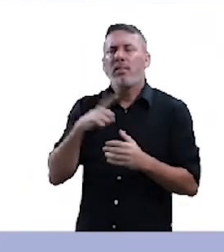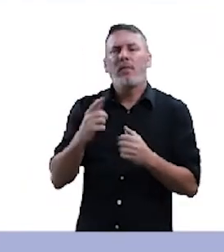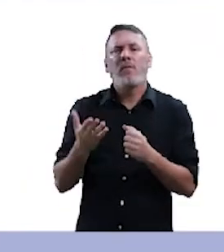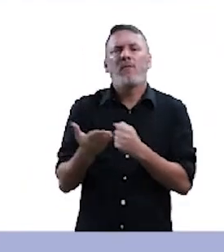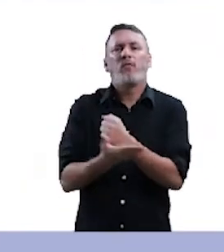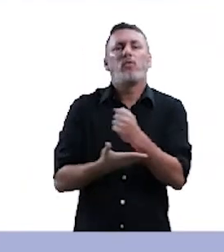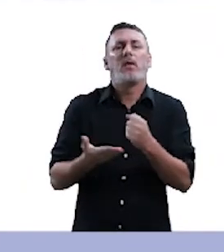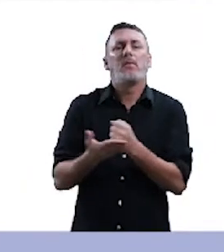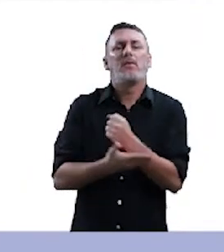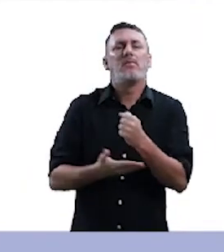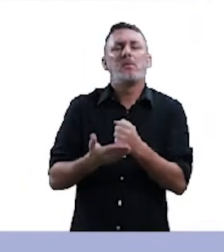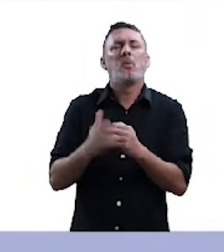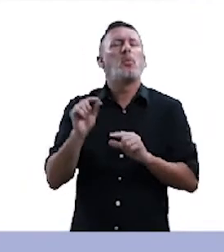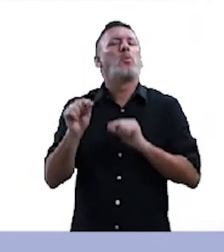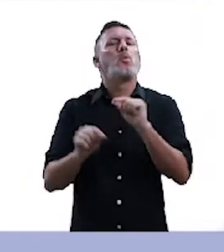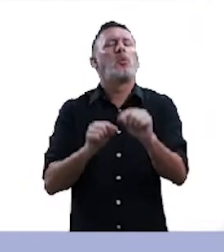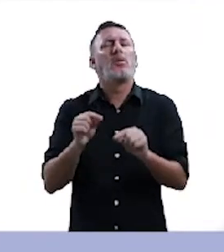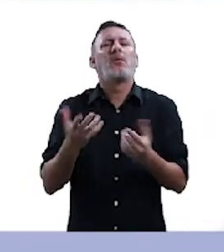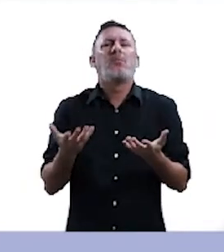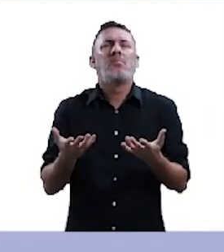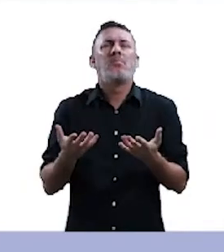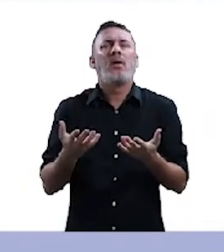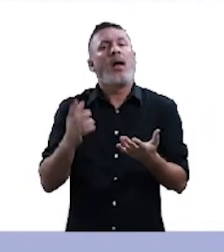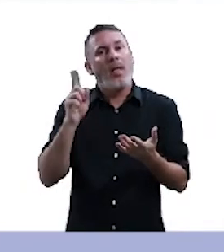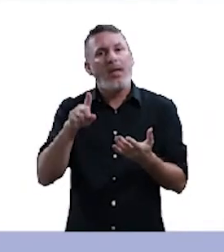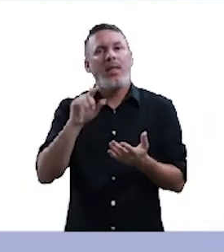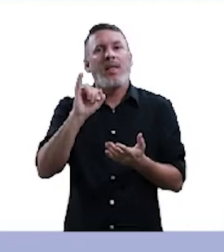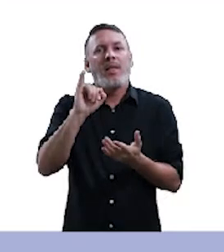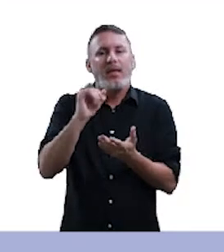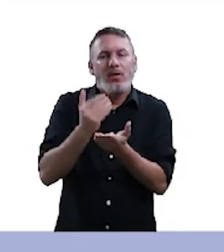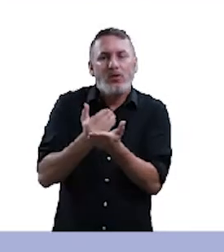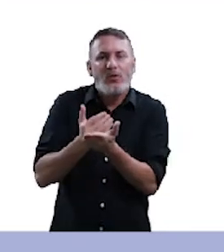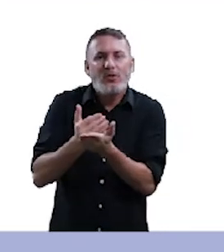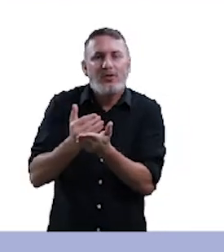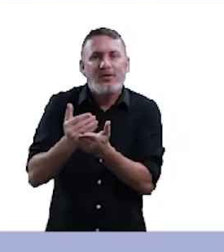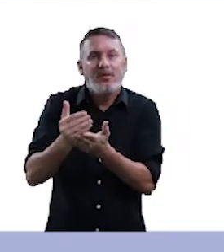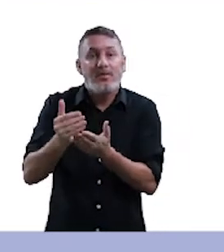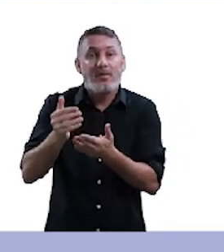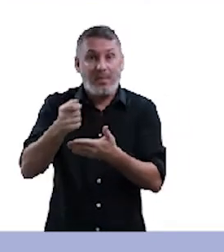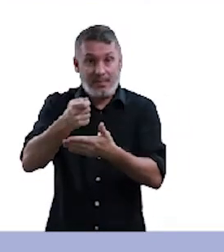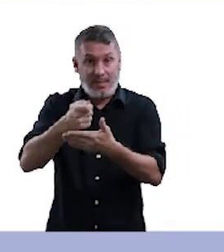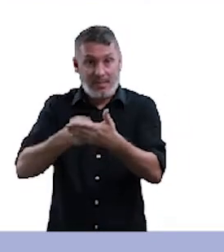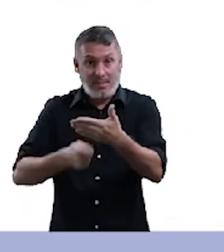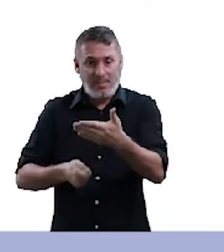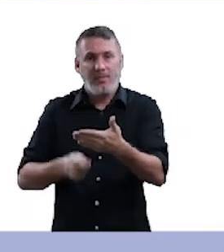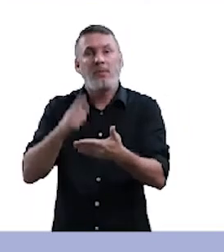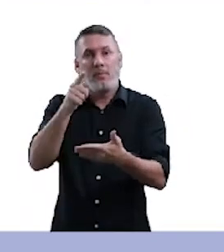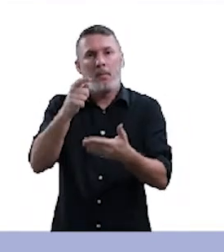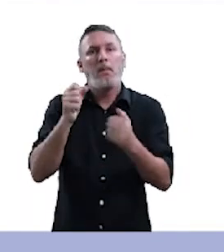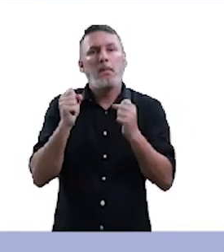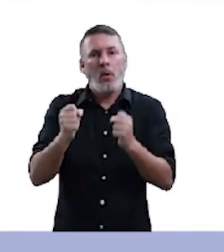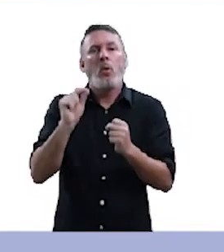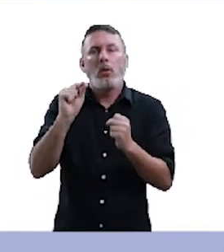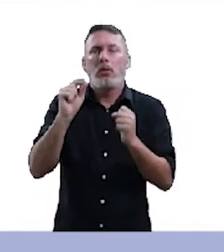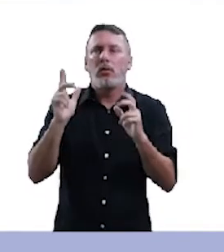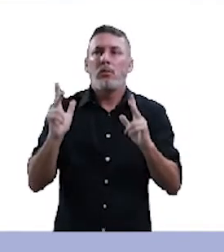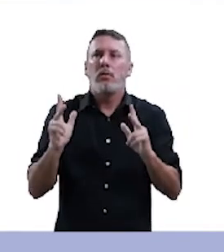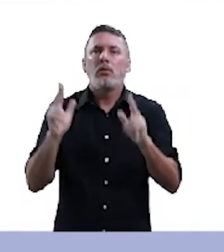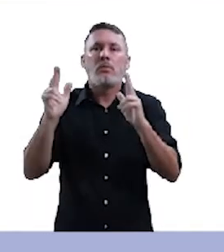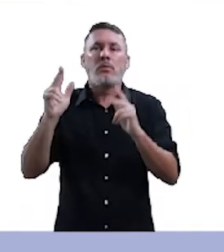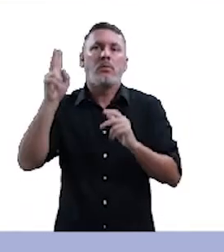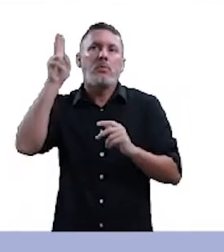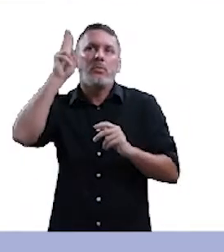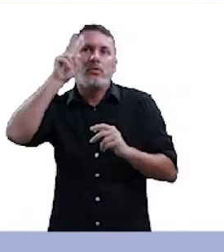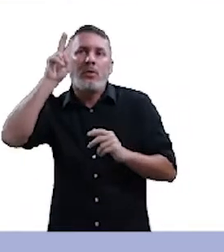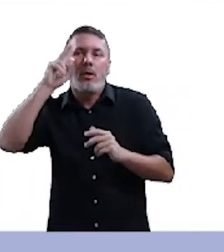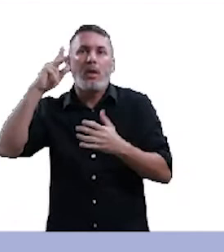fazer? Quais as mesmas estratégias da introdução? Fatos e períodos históricos